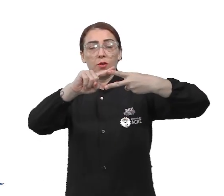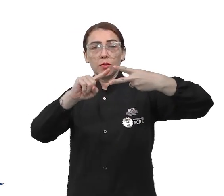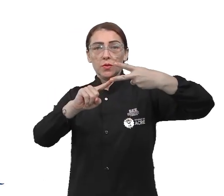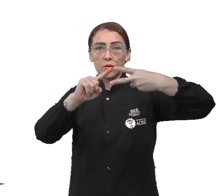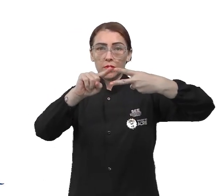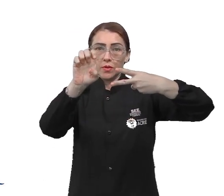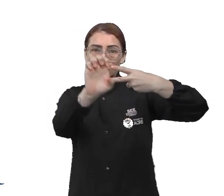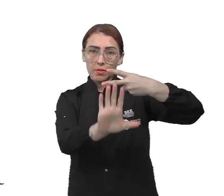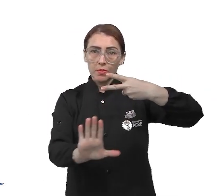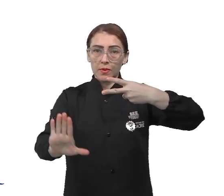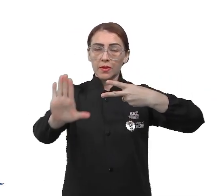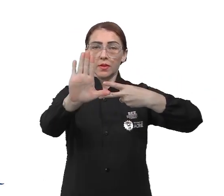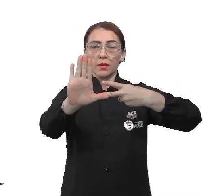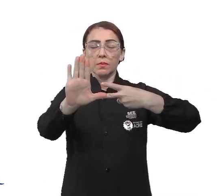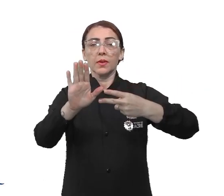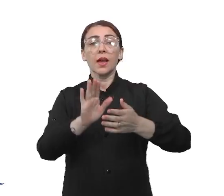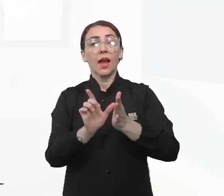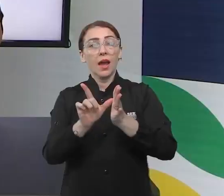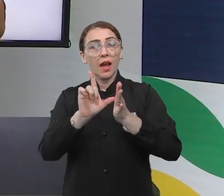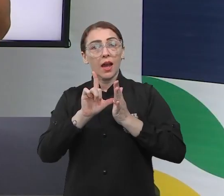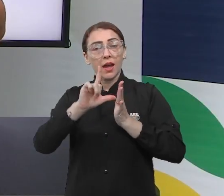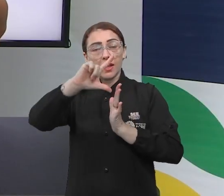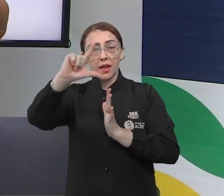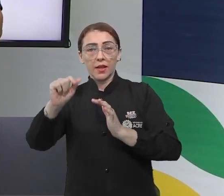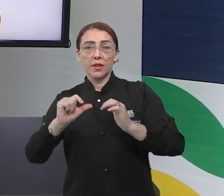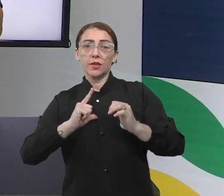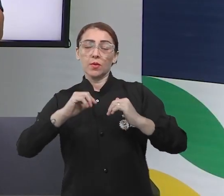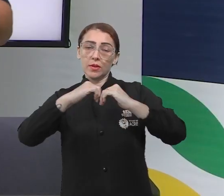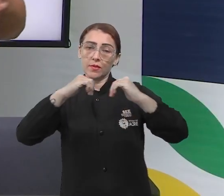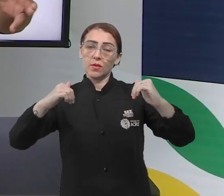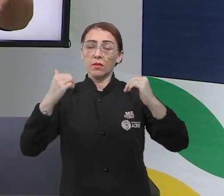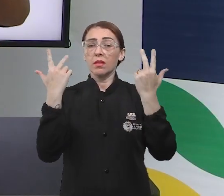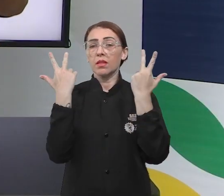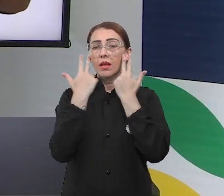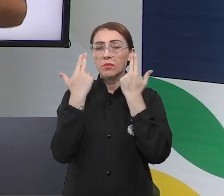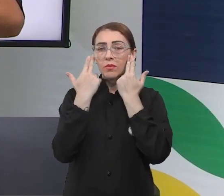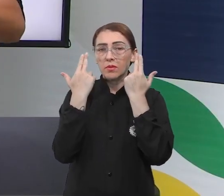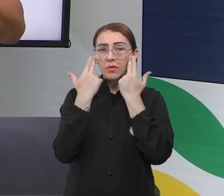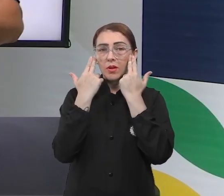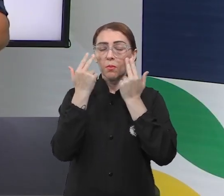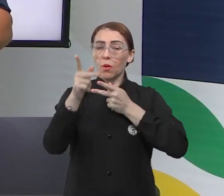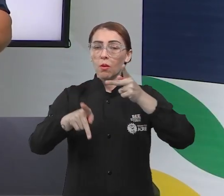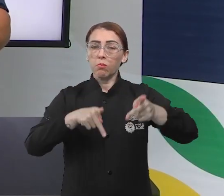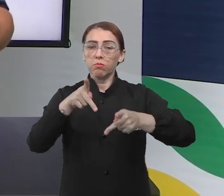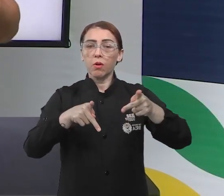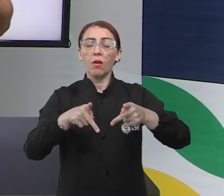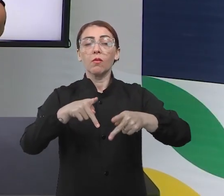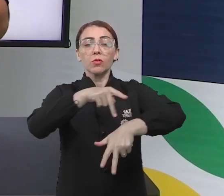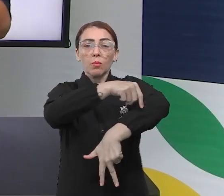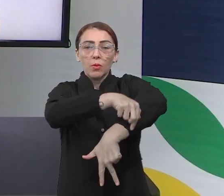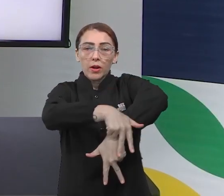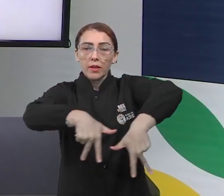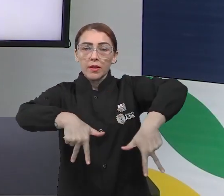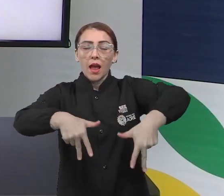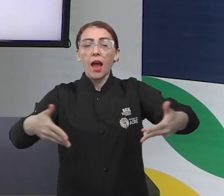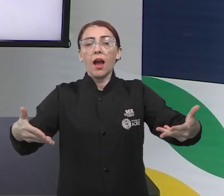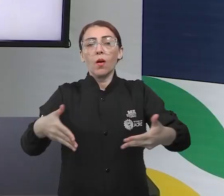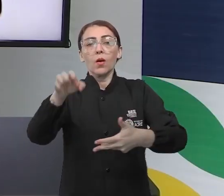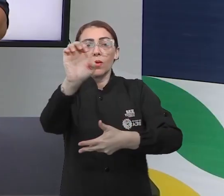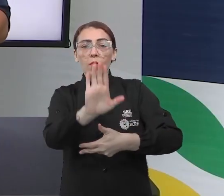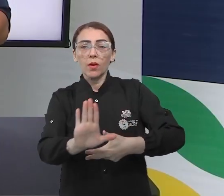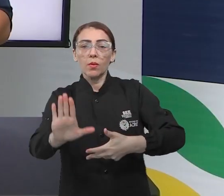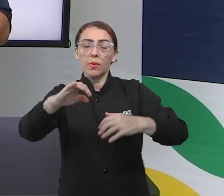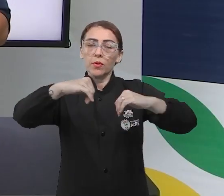potências europeias. Antes a África tinha uma divisão natural, não é? Uma divisão ali por povos, por etnias. Agora vem o europeu